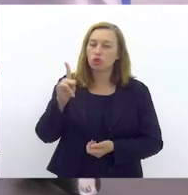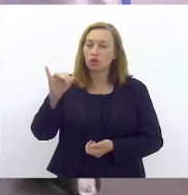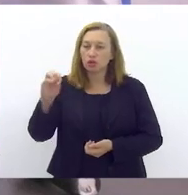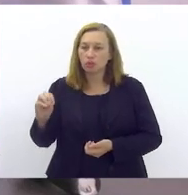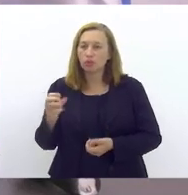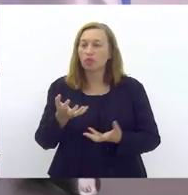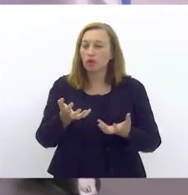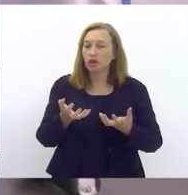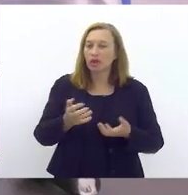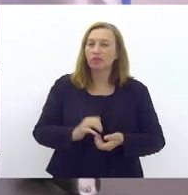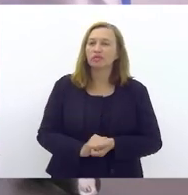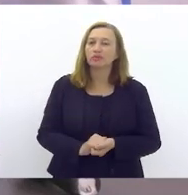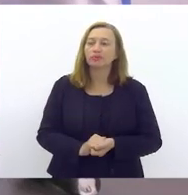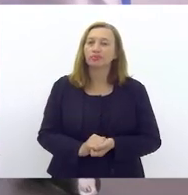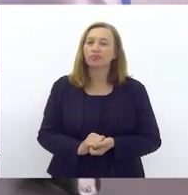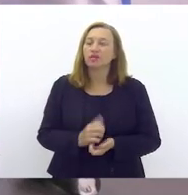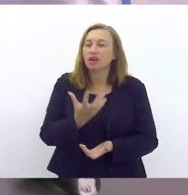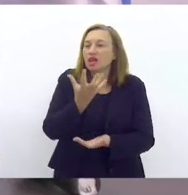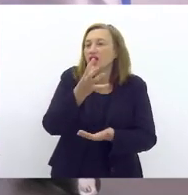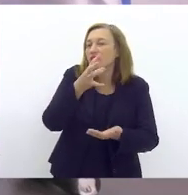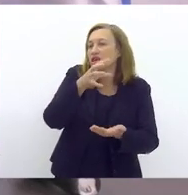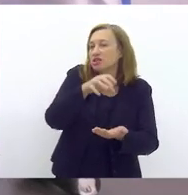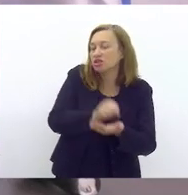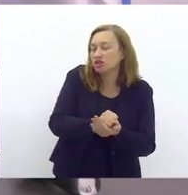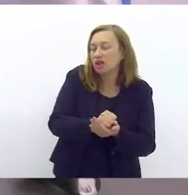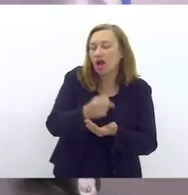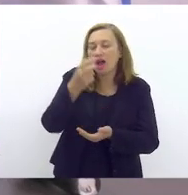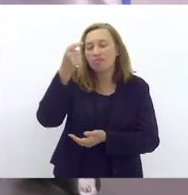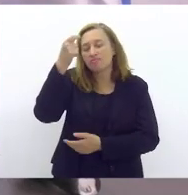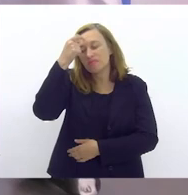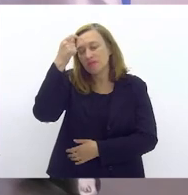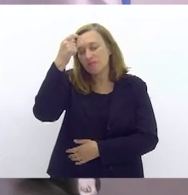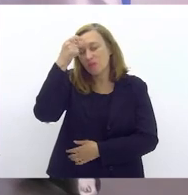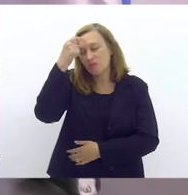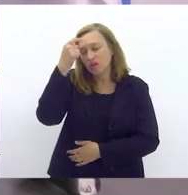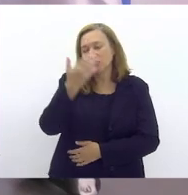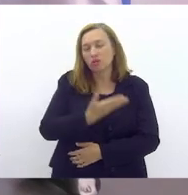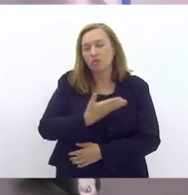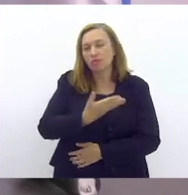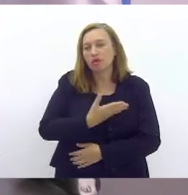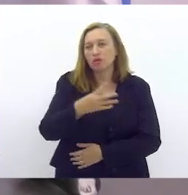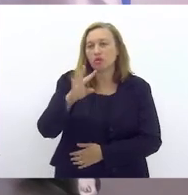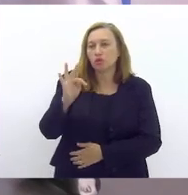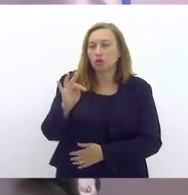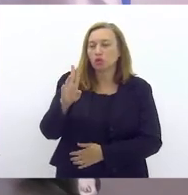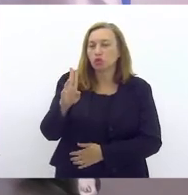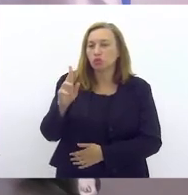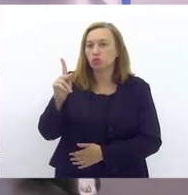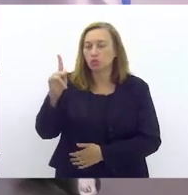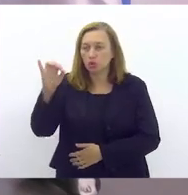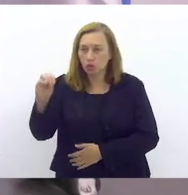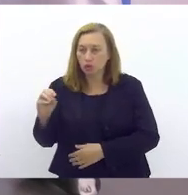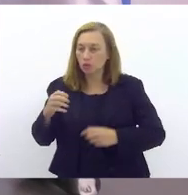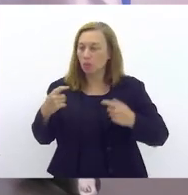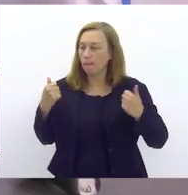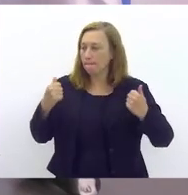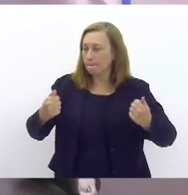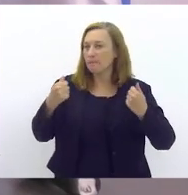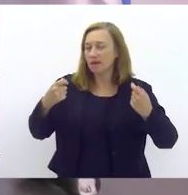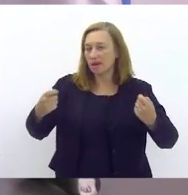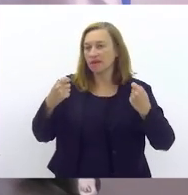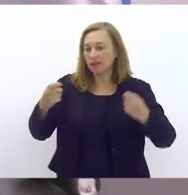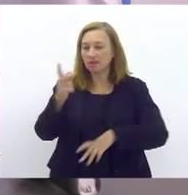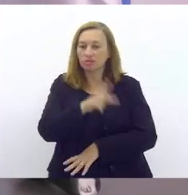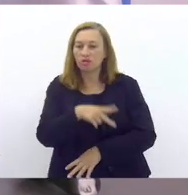quero registrar a memória do companheiro Túlio Paulino, professor, militante do CEP, militante das